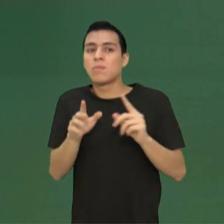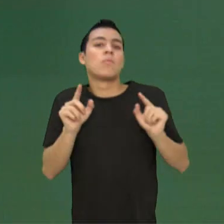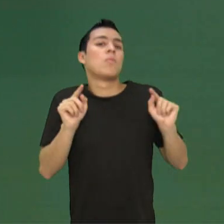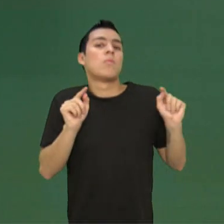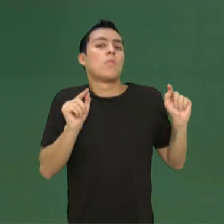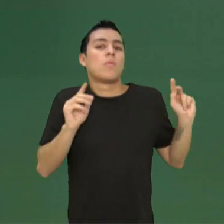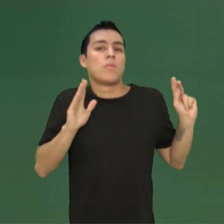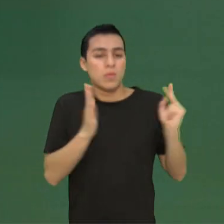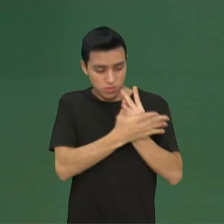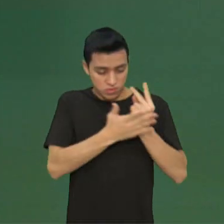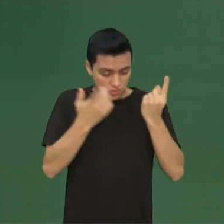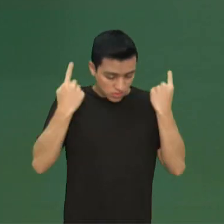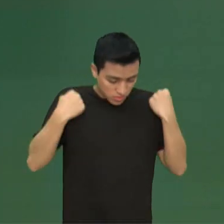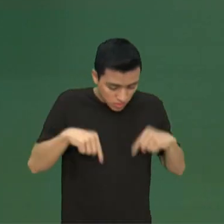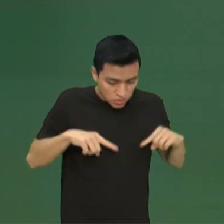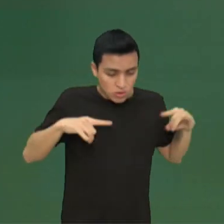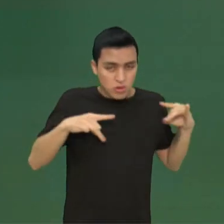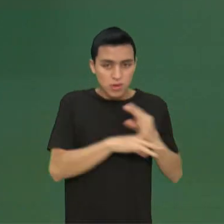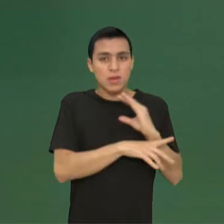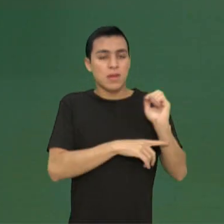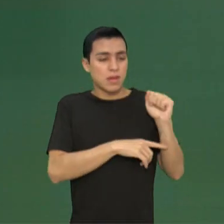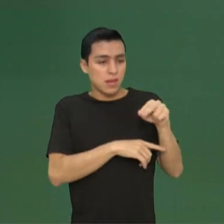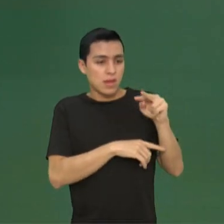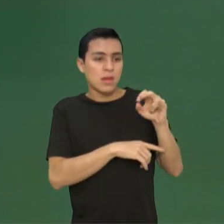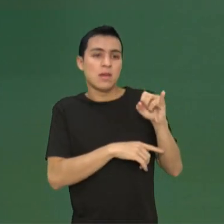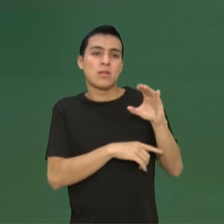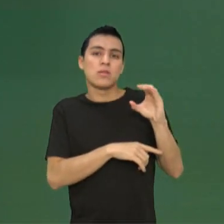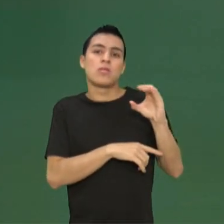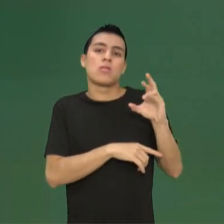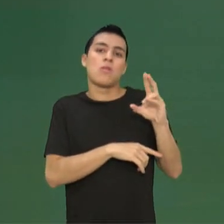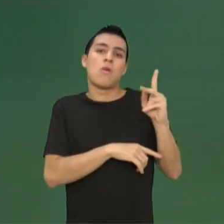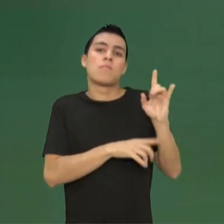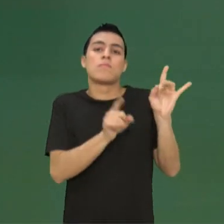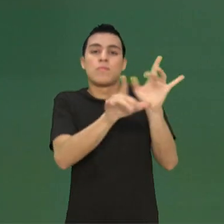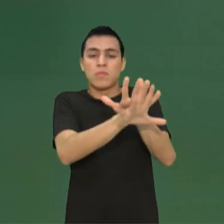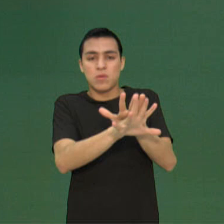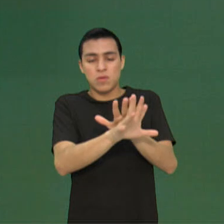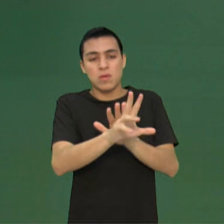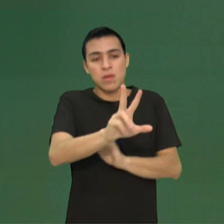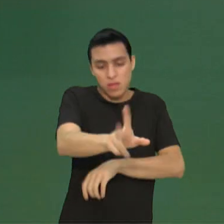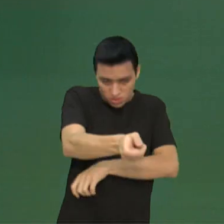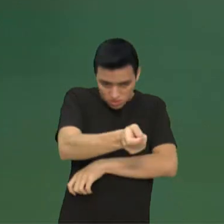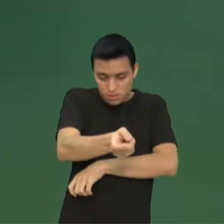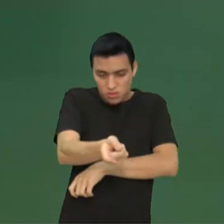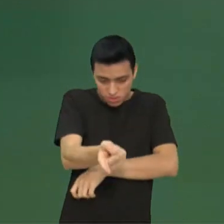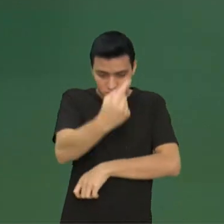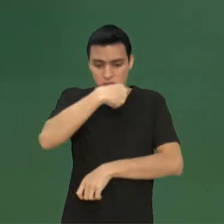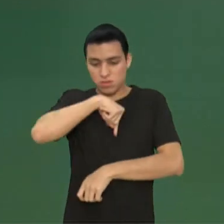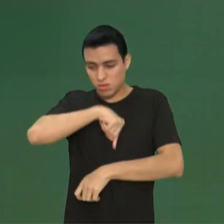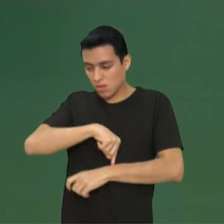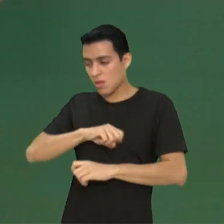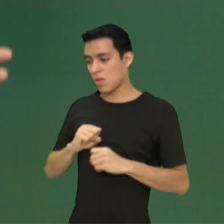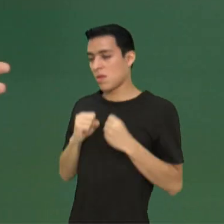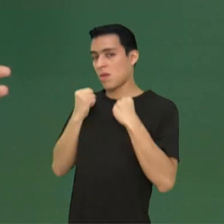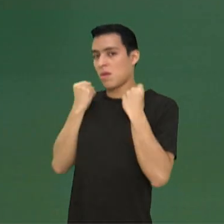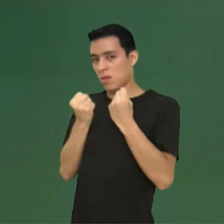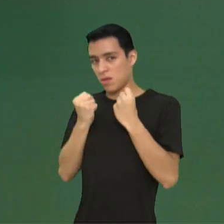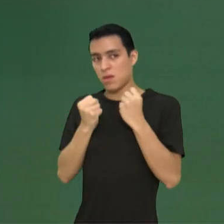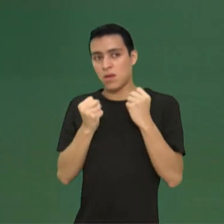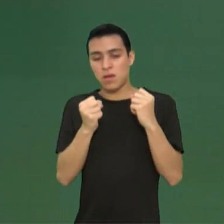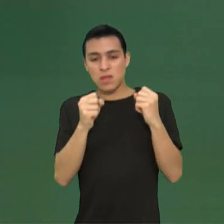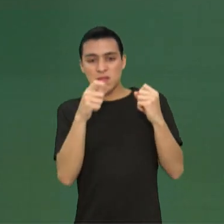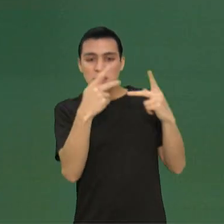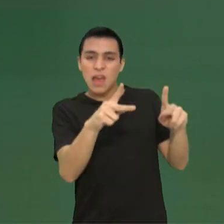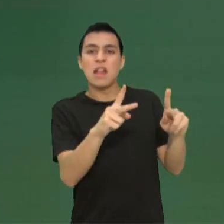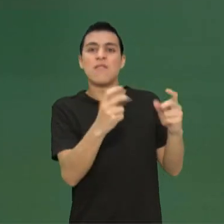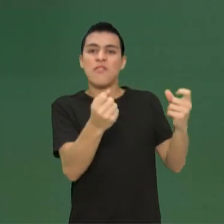acontece? Anticorpos prontos, produzidos em outro animal, uma imunização passiva. Imunidade de outro animal